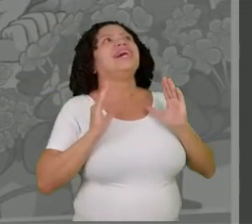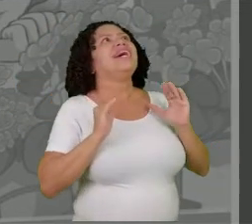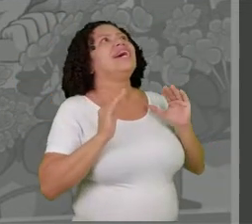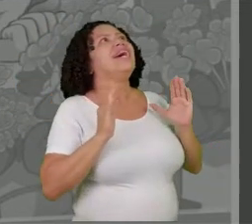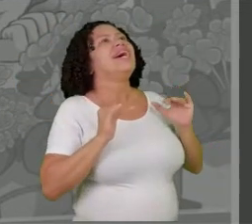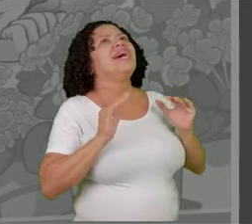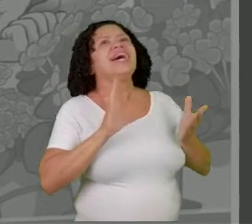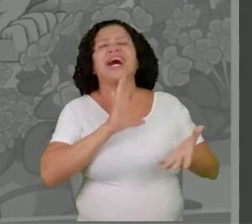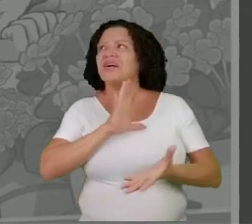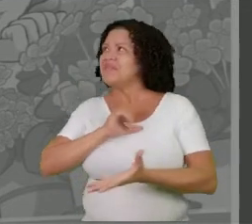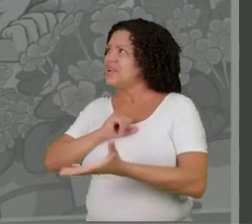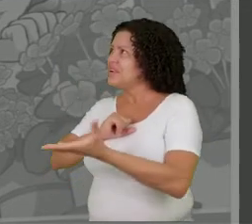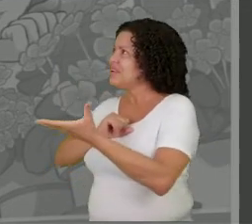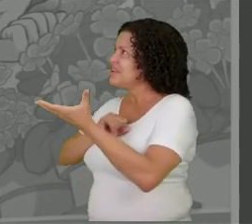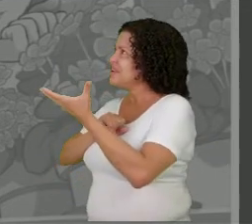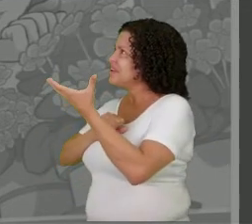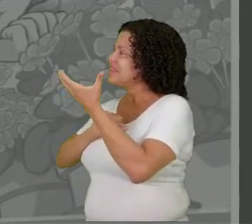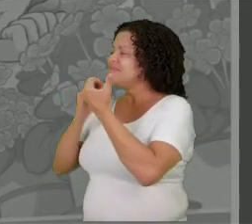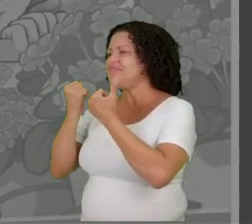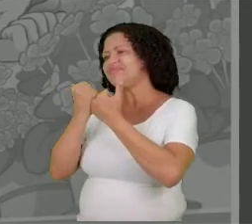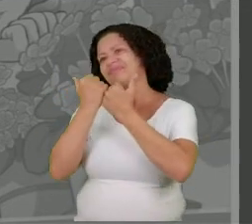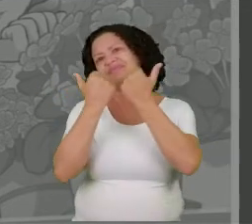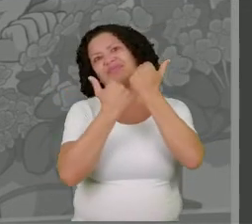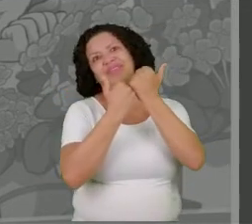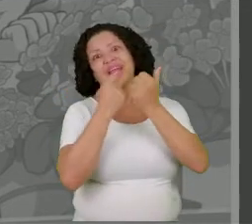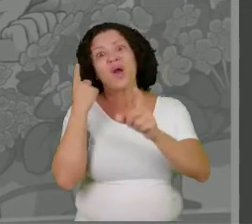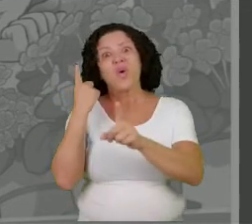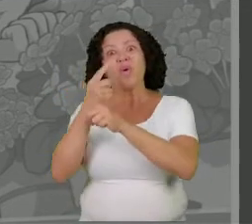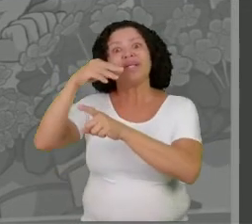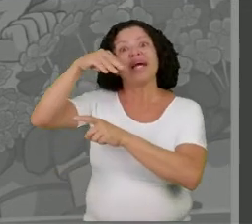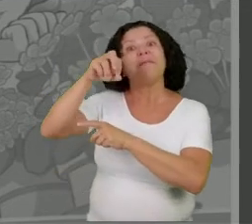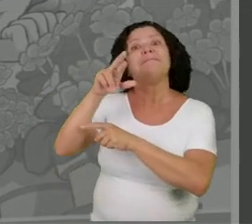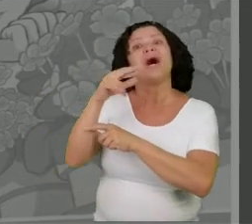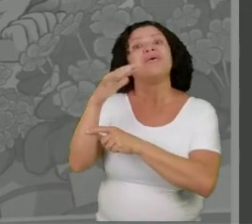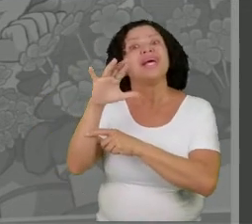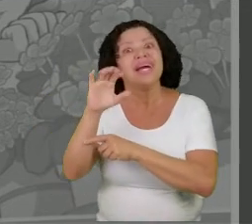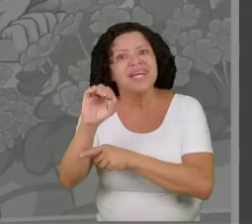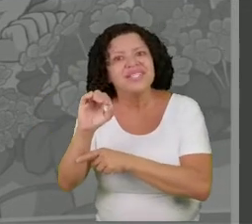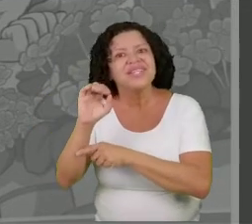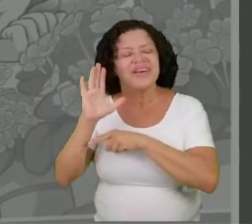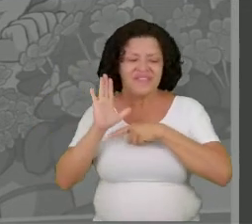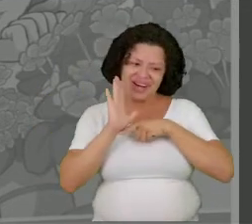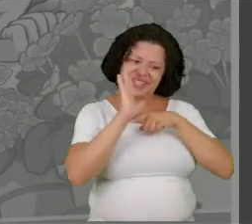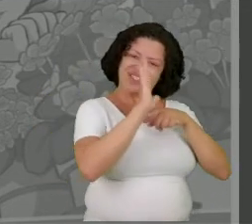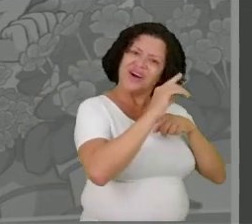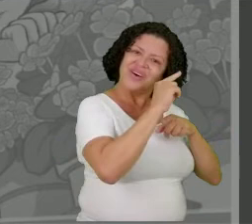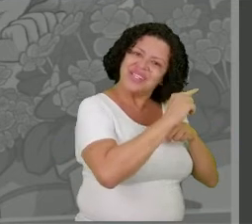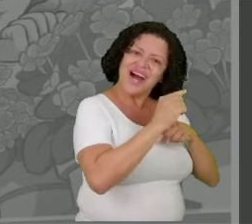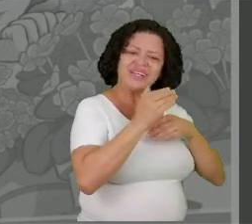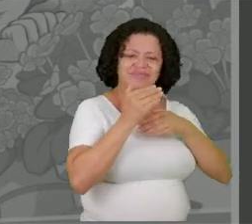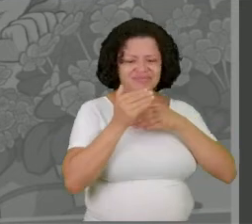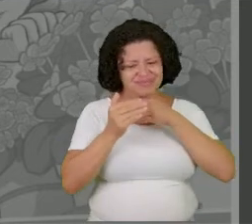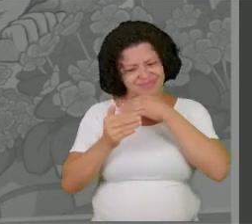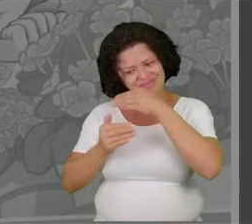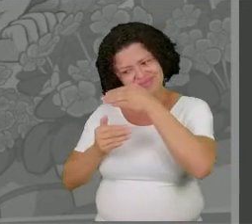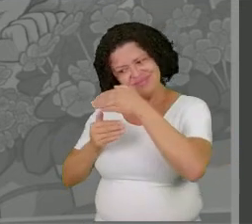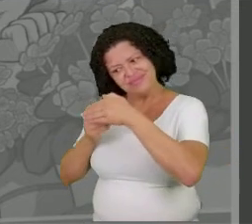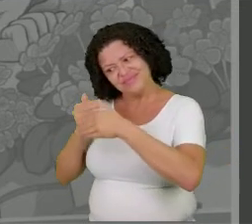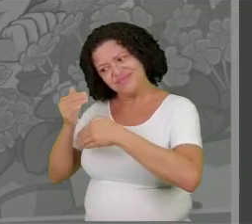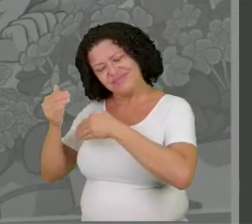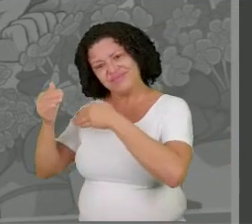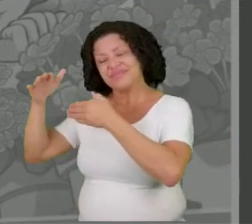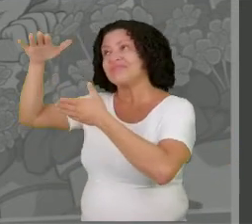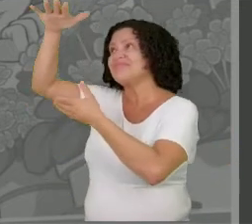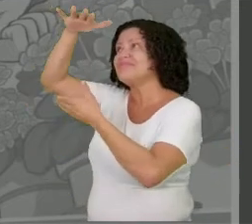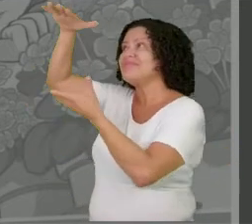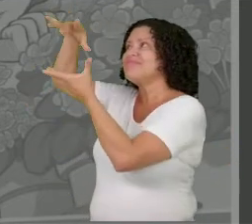com toda tranquilidade, com todo amparo. Encontrou Maurício, que é o espírito que vai lhe ajudar